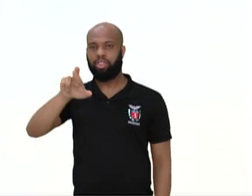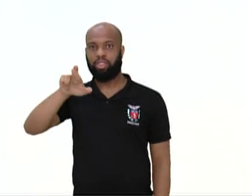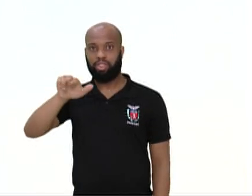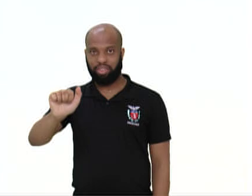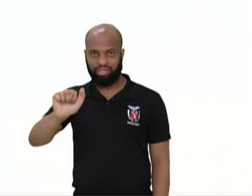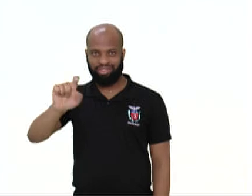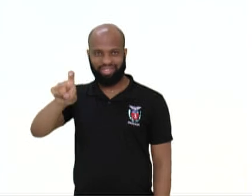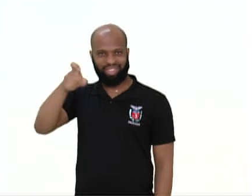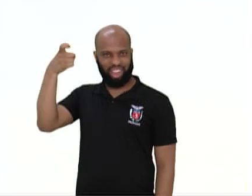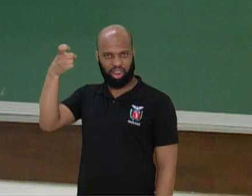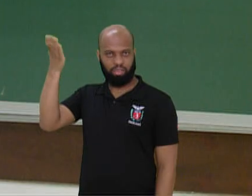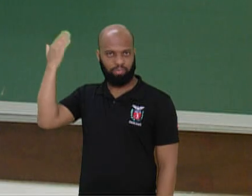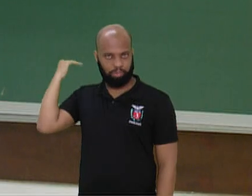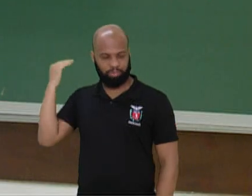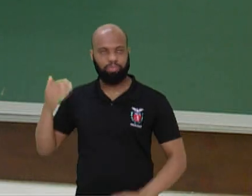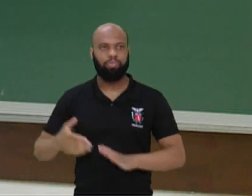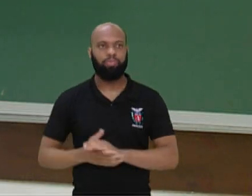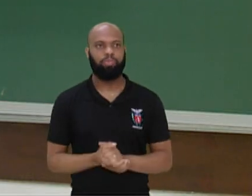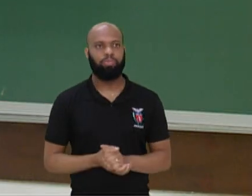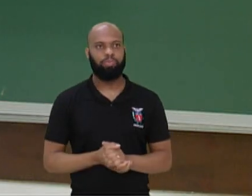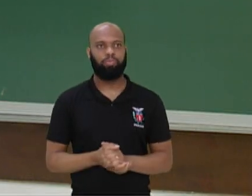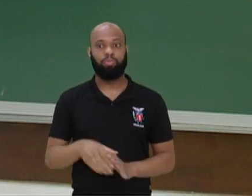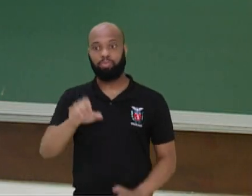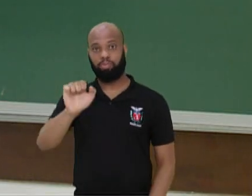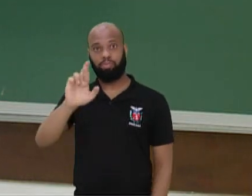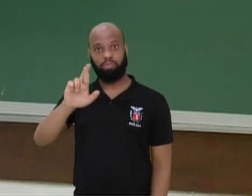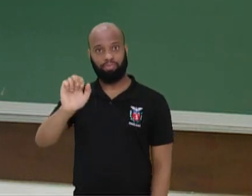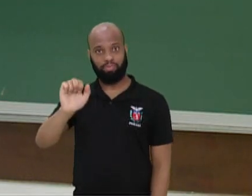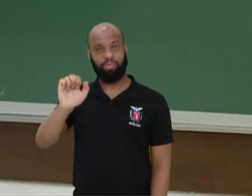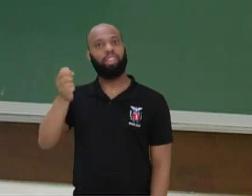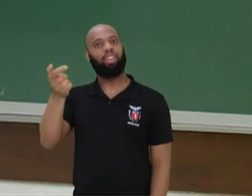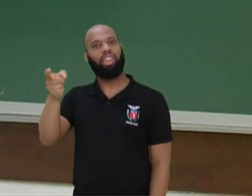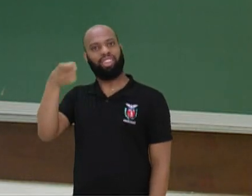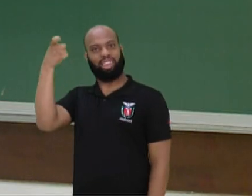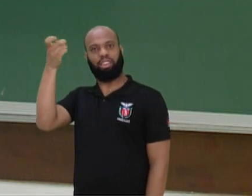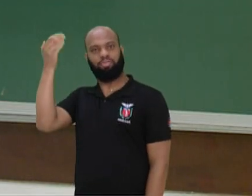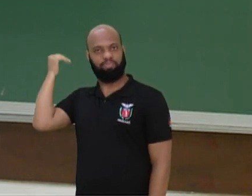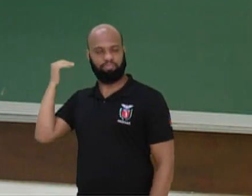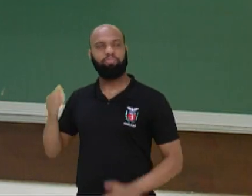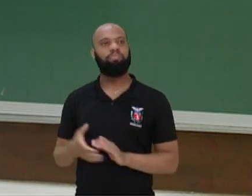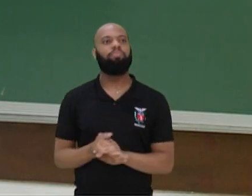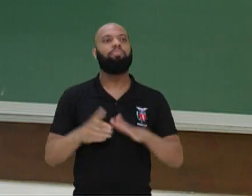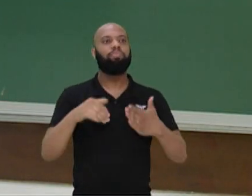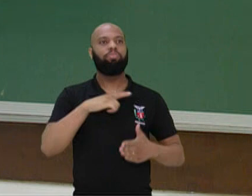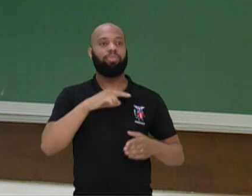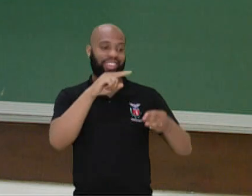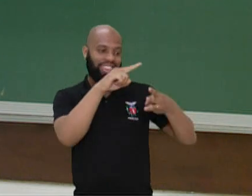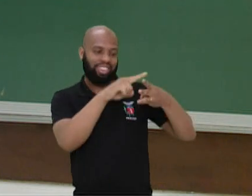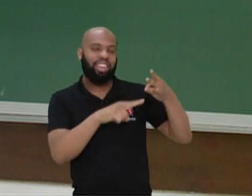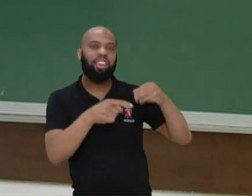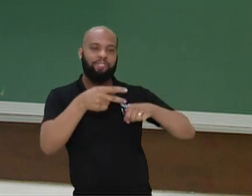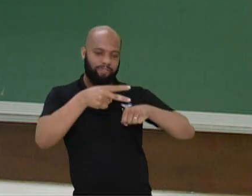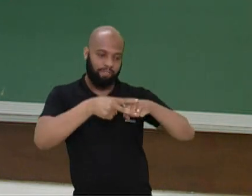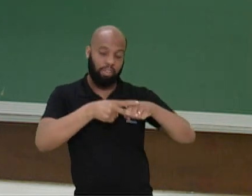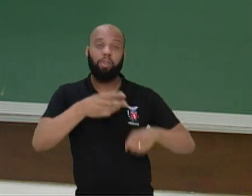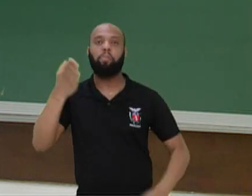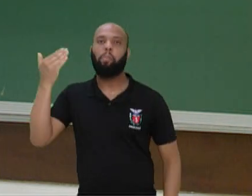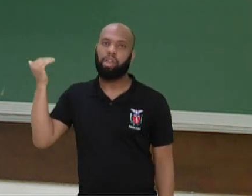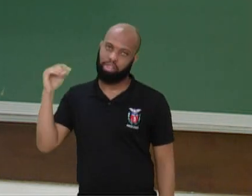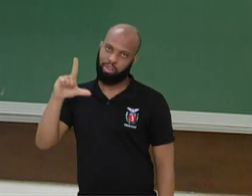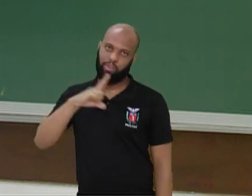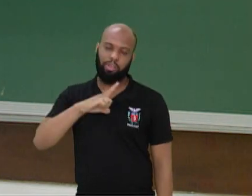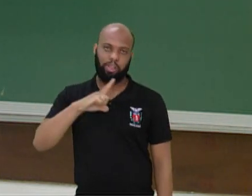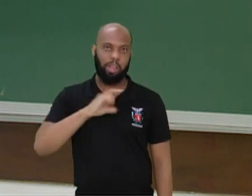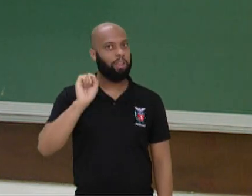português, era. La muerte era de novo. Então, nós temos aqui 3 verbos que estão